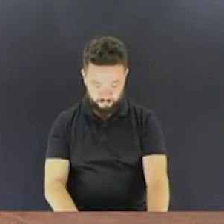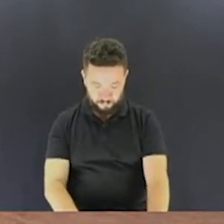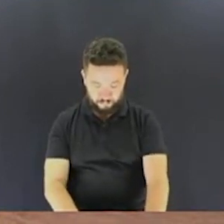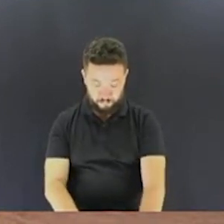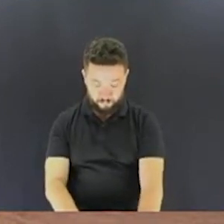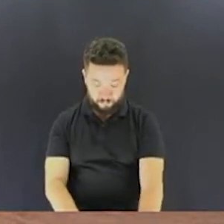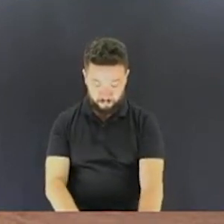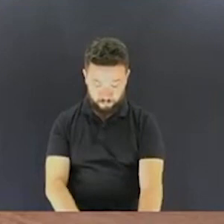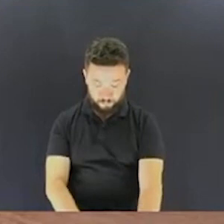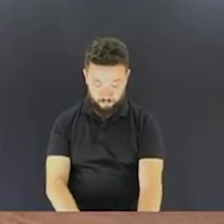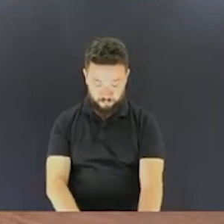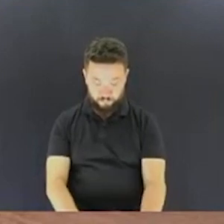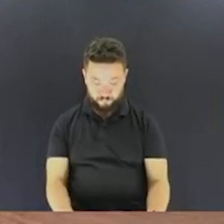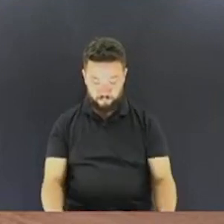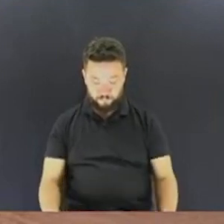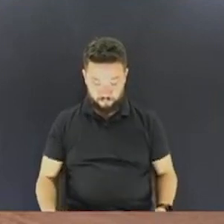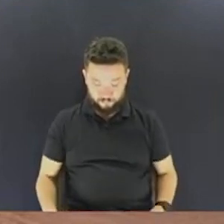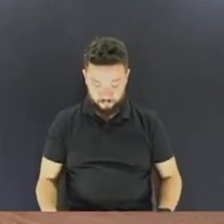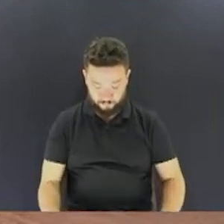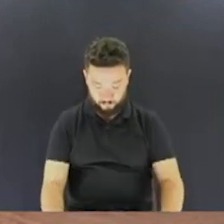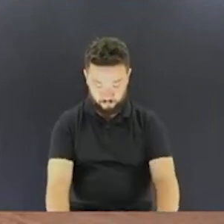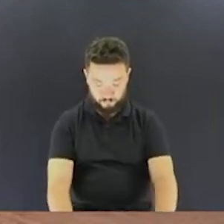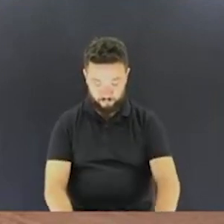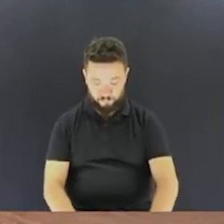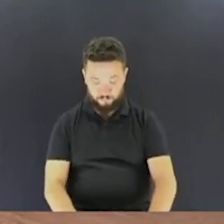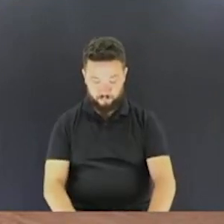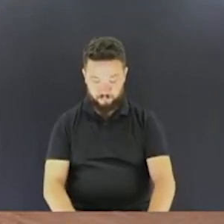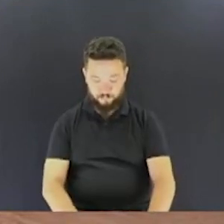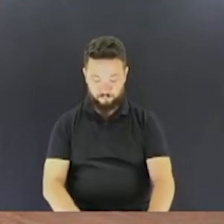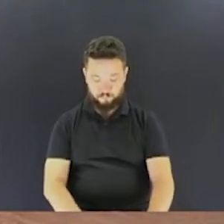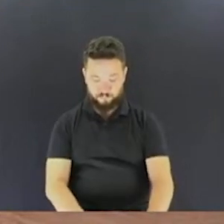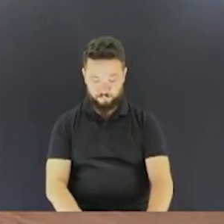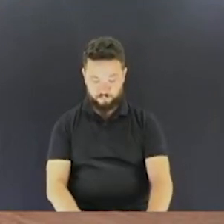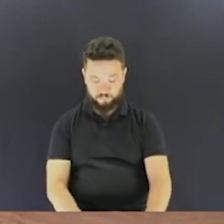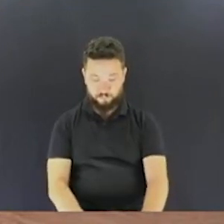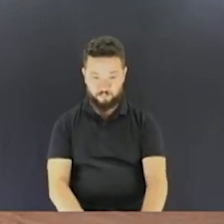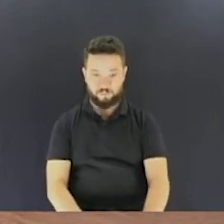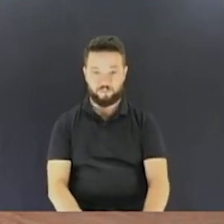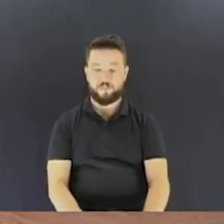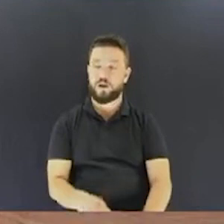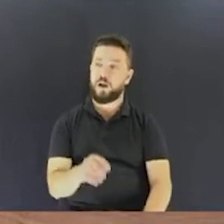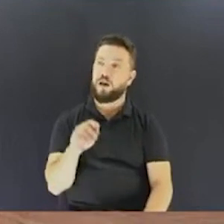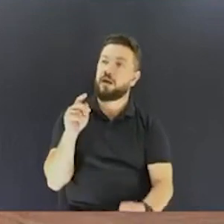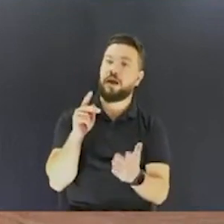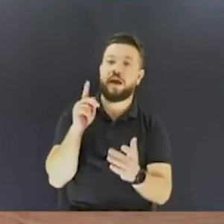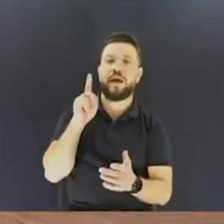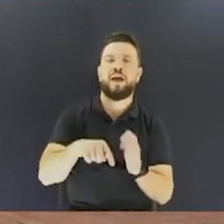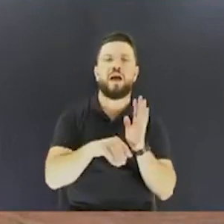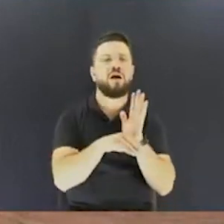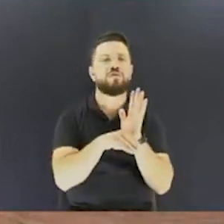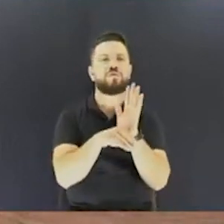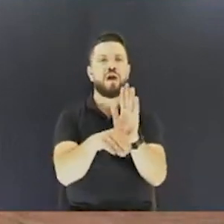contribuições e ajudar sem dizer que está ajudando, como já dizia na Bíblia nosso Senhor